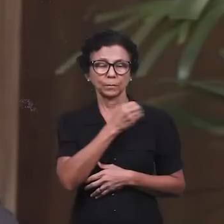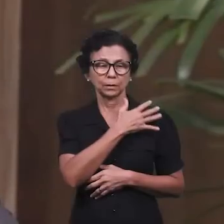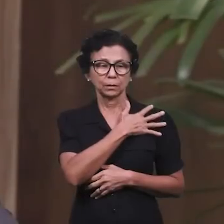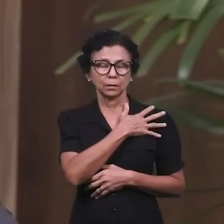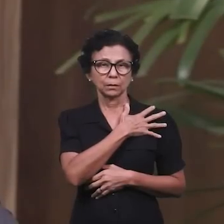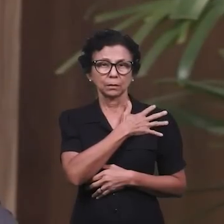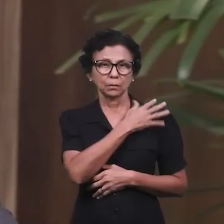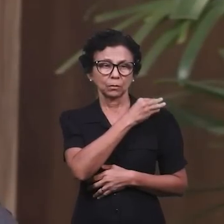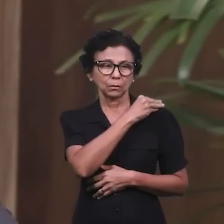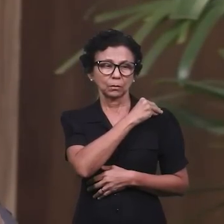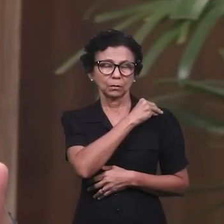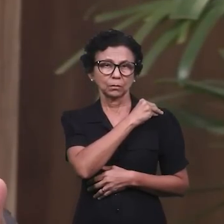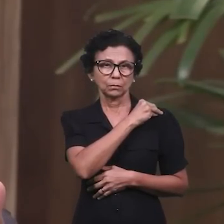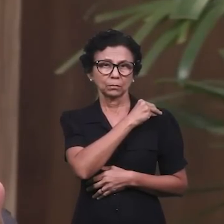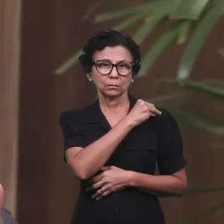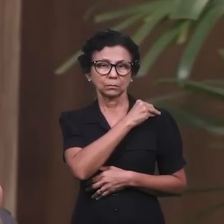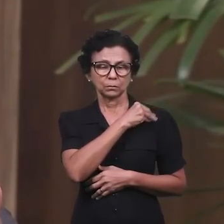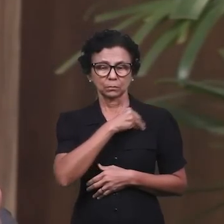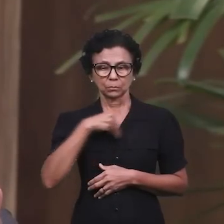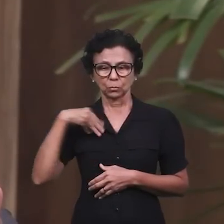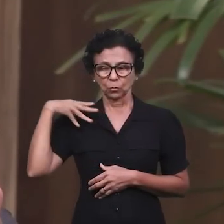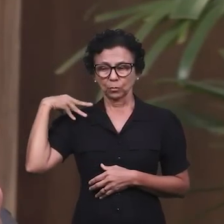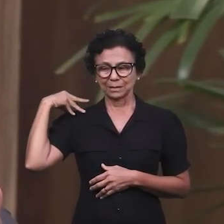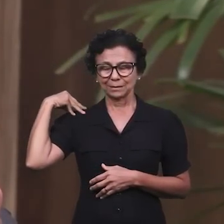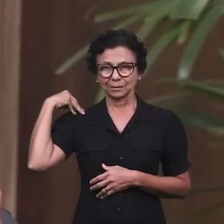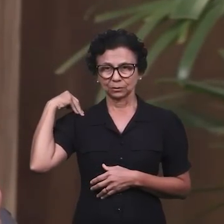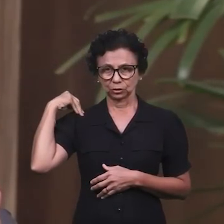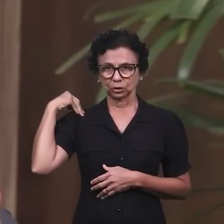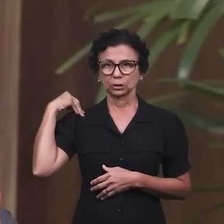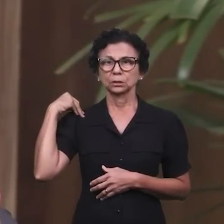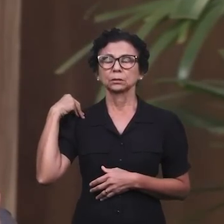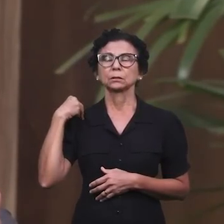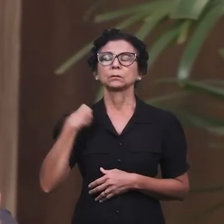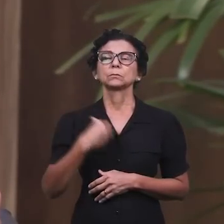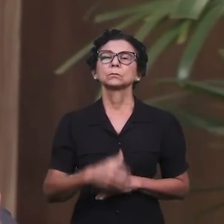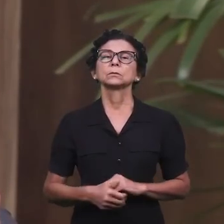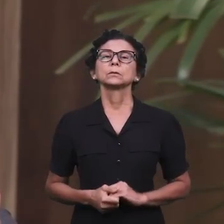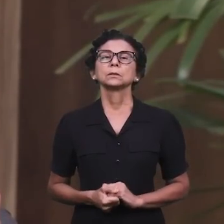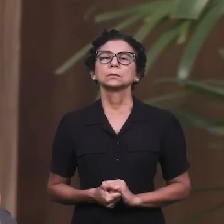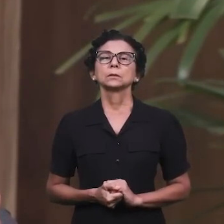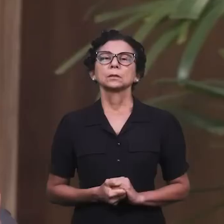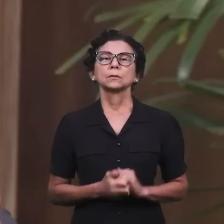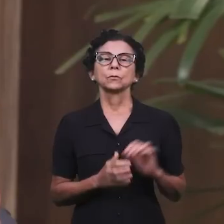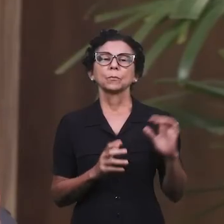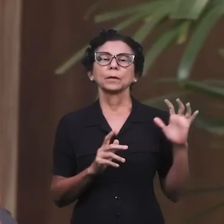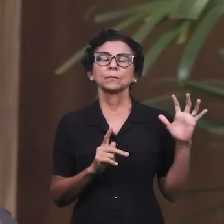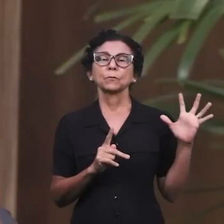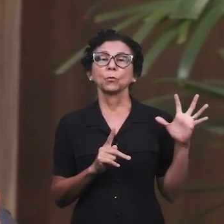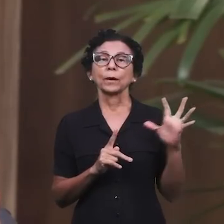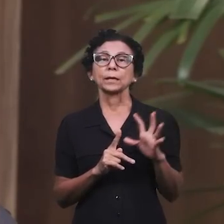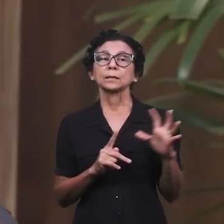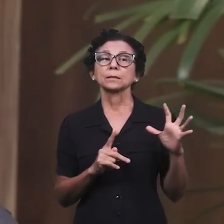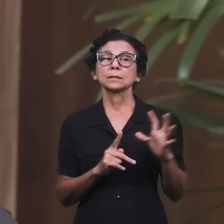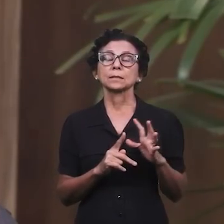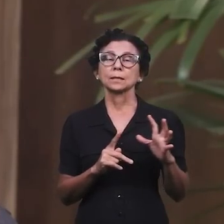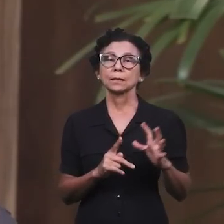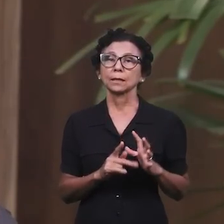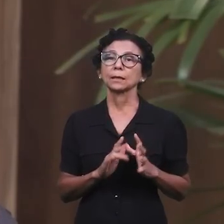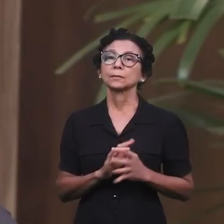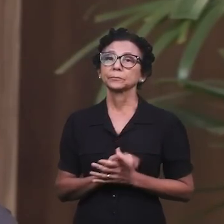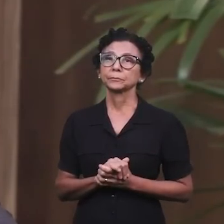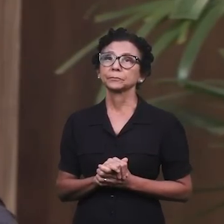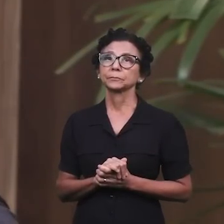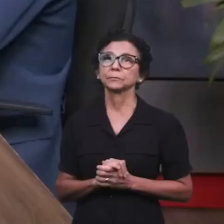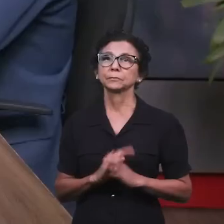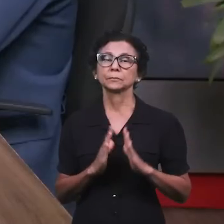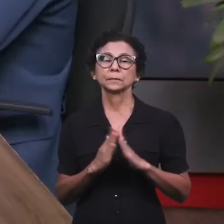foi exatamente dentro da análise profética da igreja, das 7 cartas da igreja, né? Foi esse momento, né, pastor